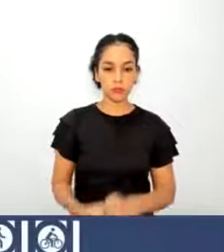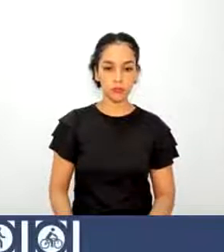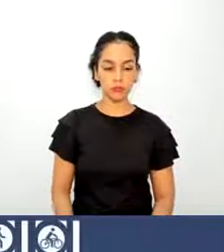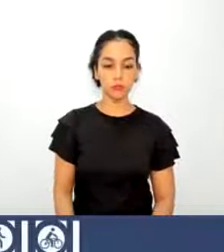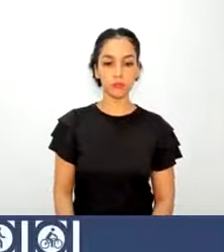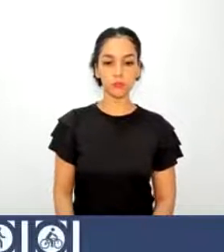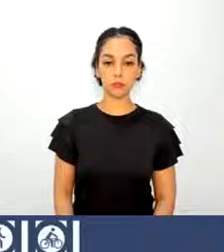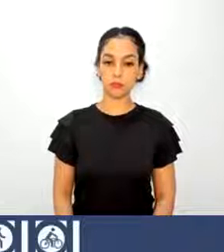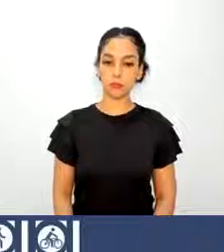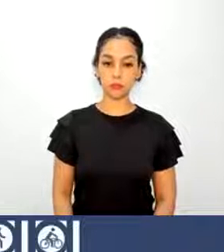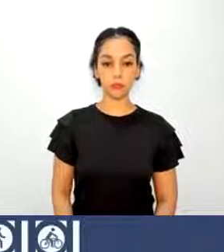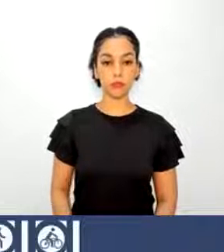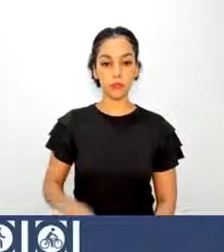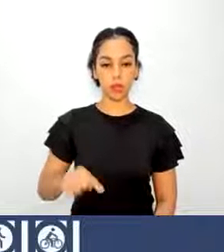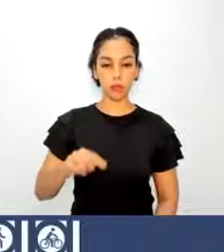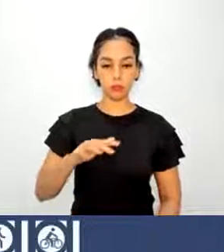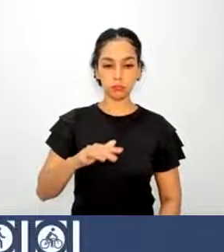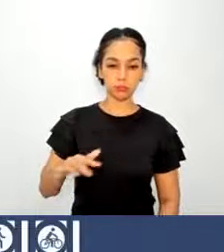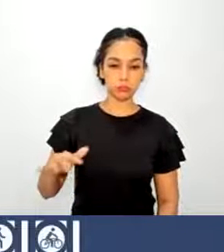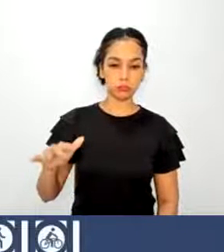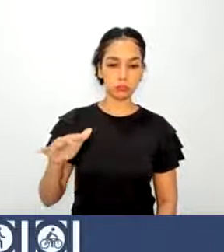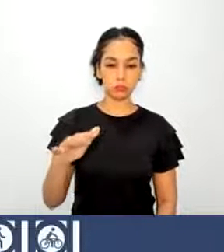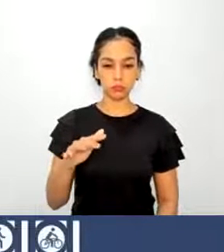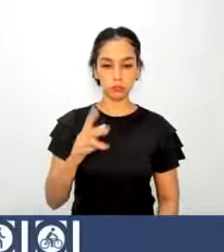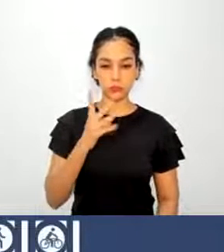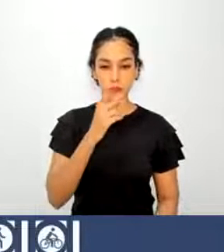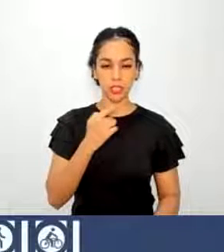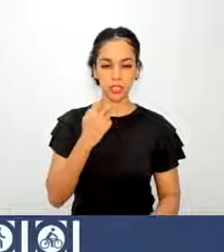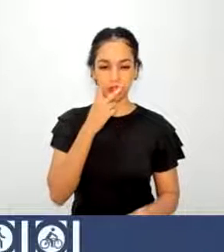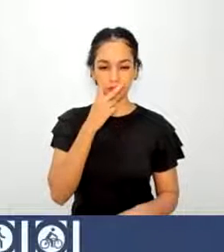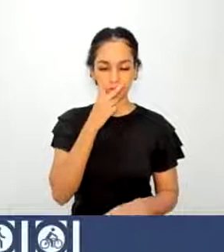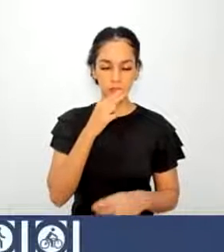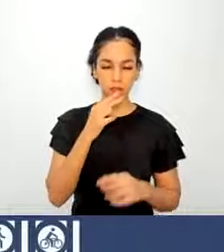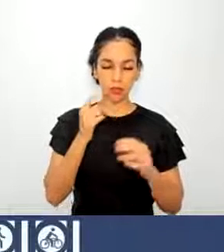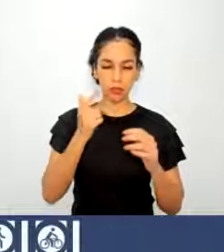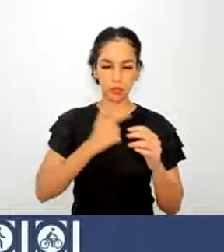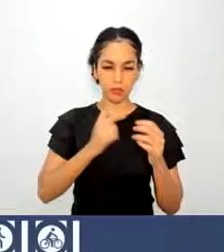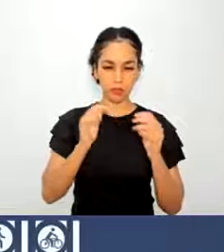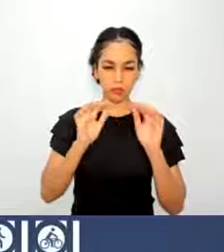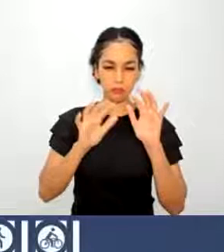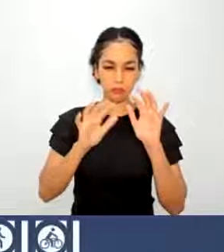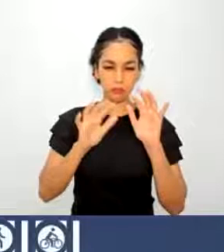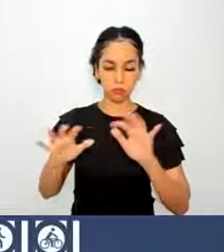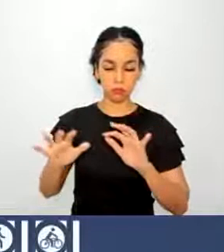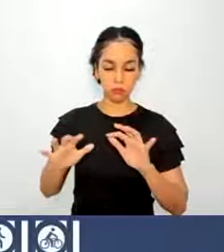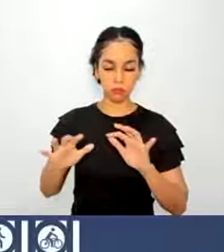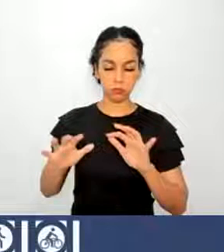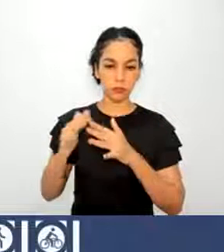é uma paisagem extremamente empachada, que a gente fala, né? Que você tem, ela é toda